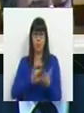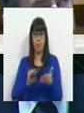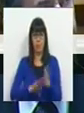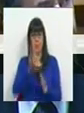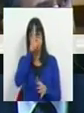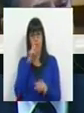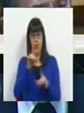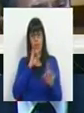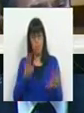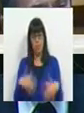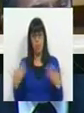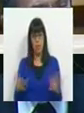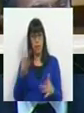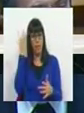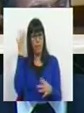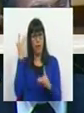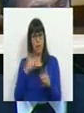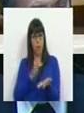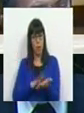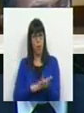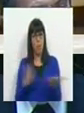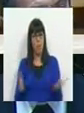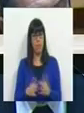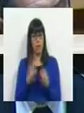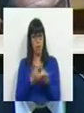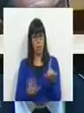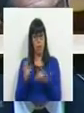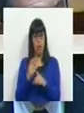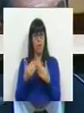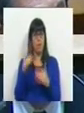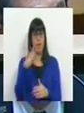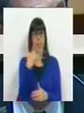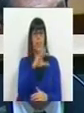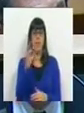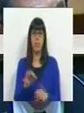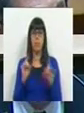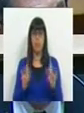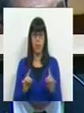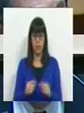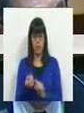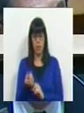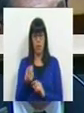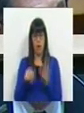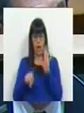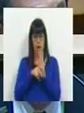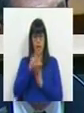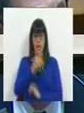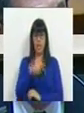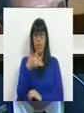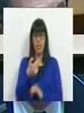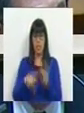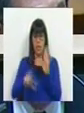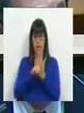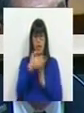Secretário de Estado poderá facilmente comprovar que o aumento foi superior a 5%. E o artigo 35 da